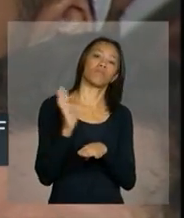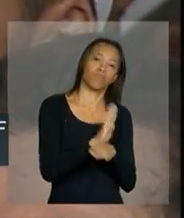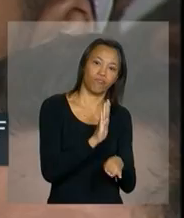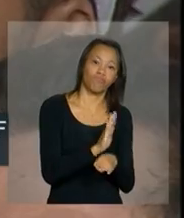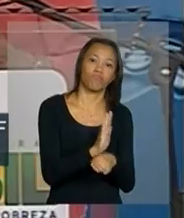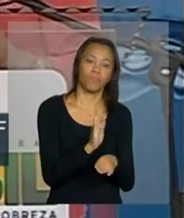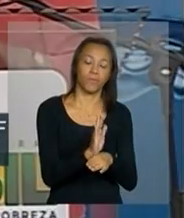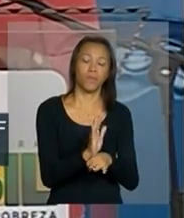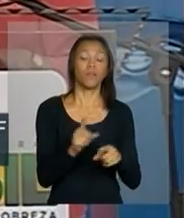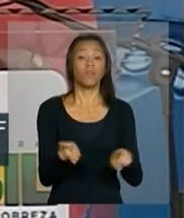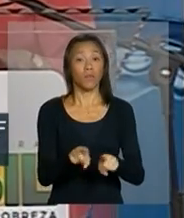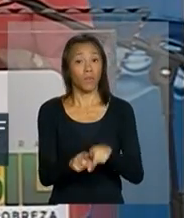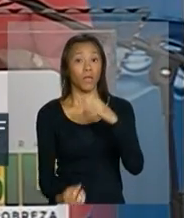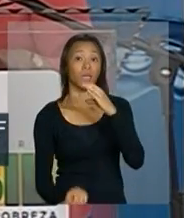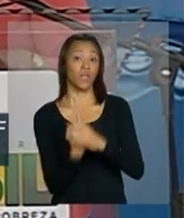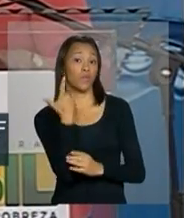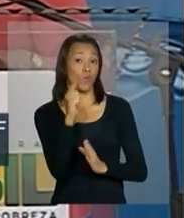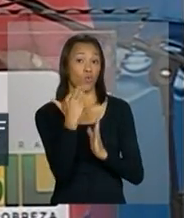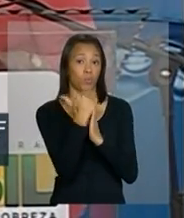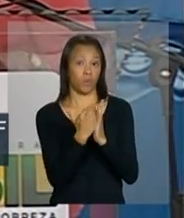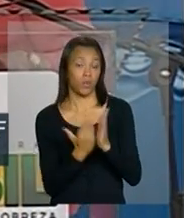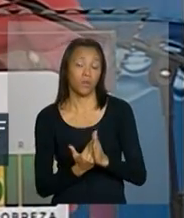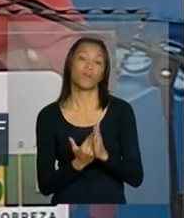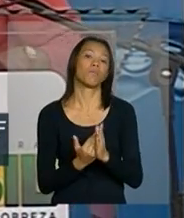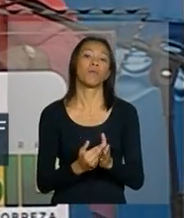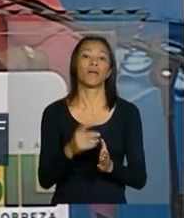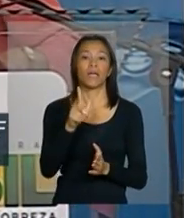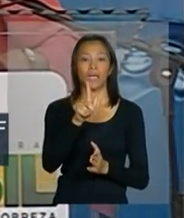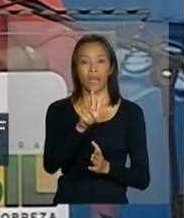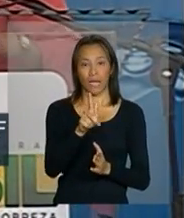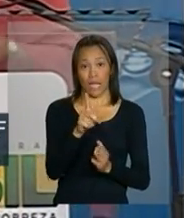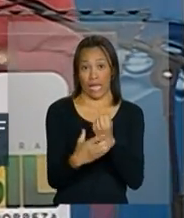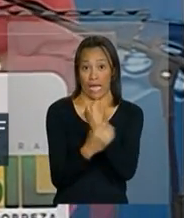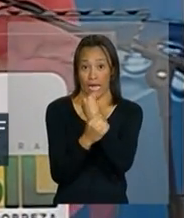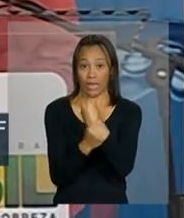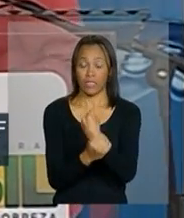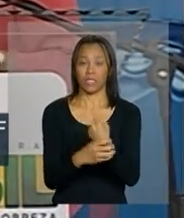também o Garantia Safra, porque se a safra,